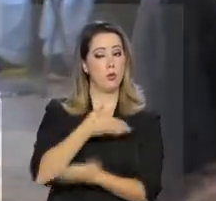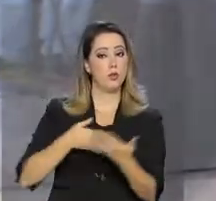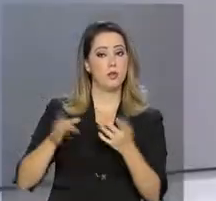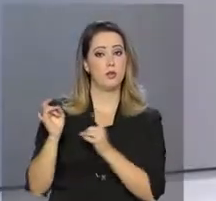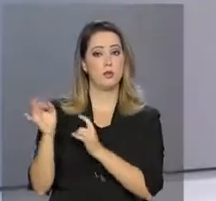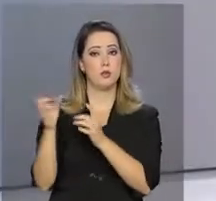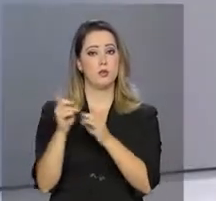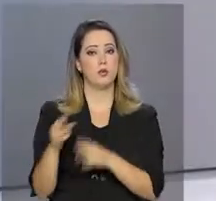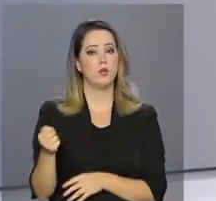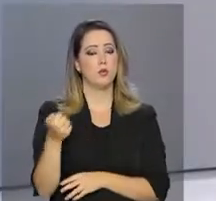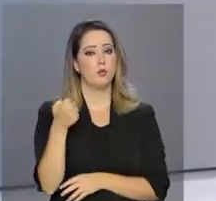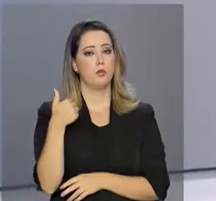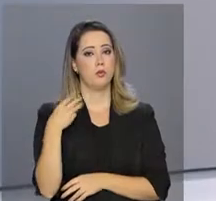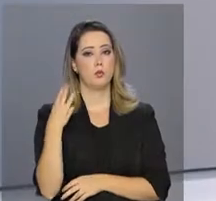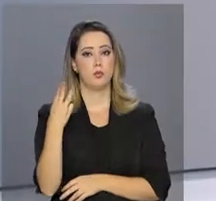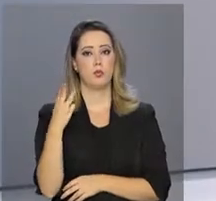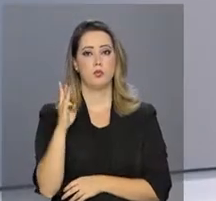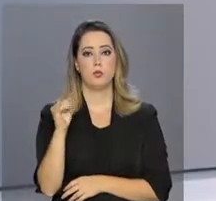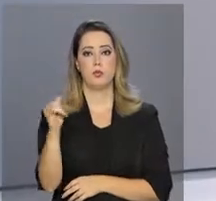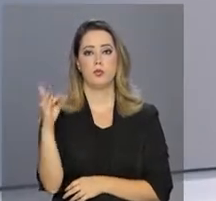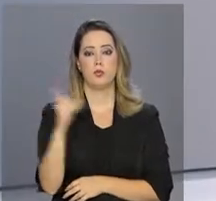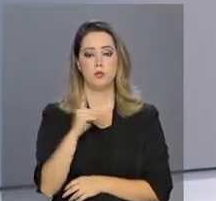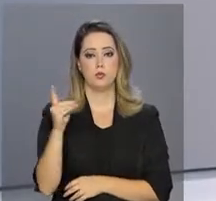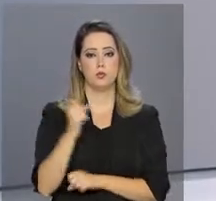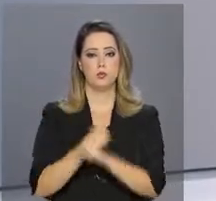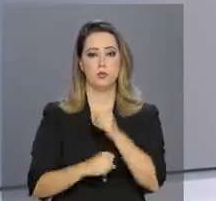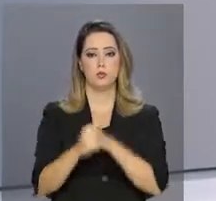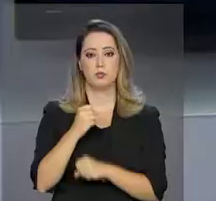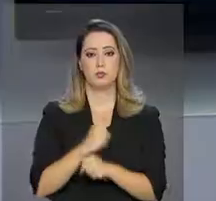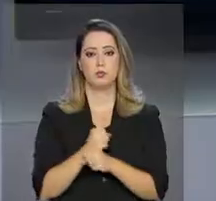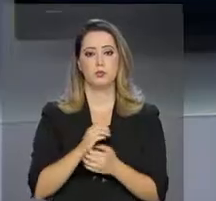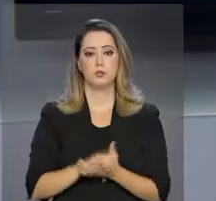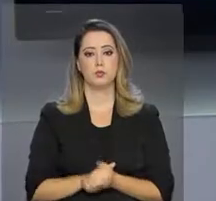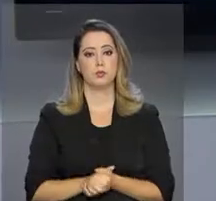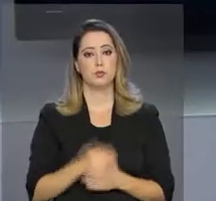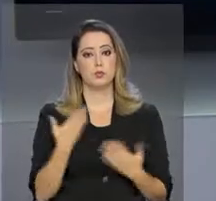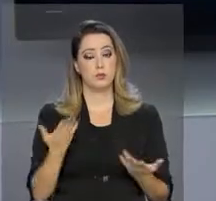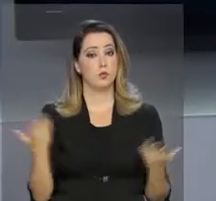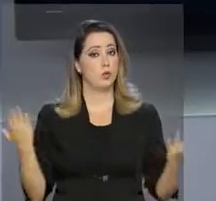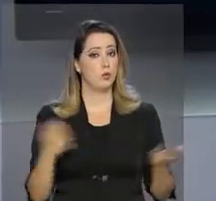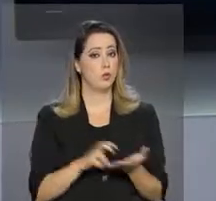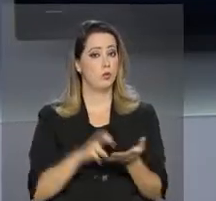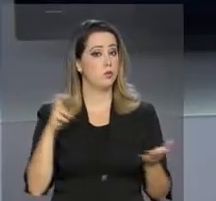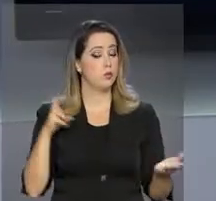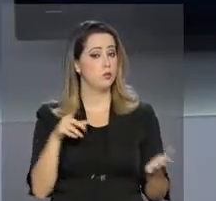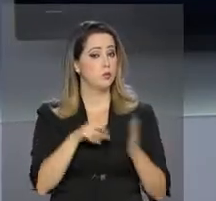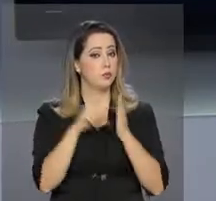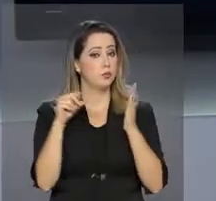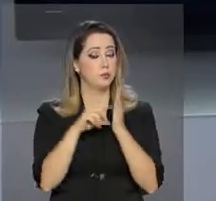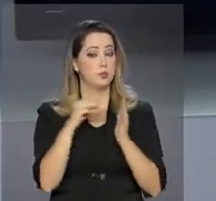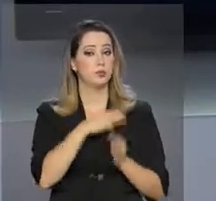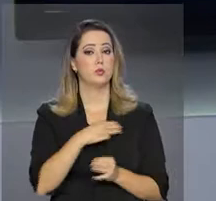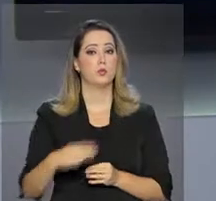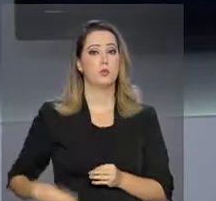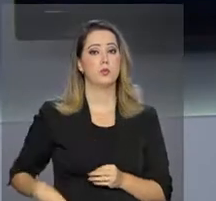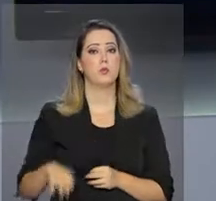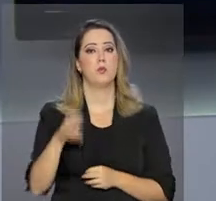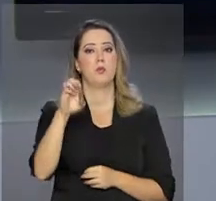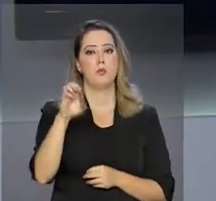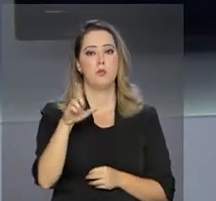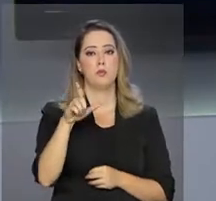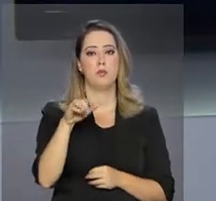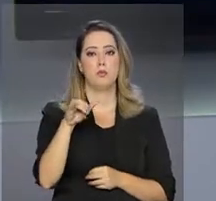alcançou quase 3 bilhões de dólares no ano passado e esta manhã no palácio do planalto o ministro eliseu padilha